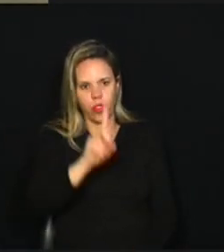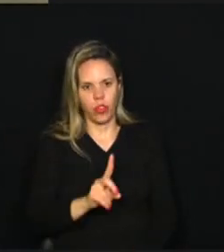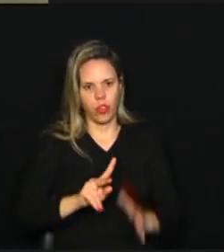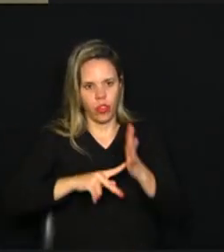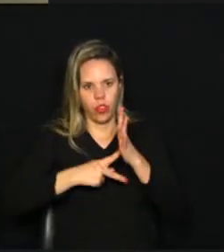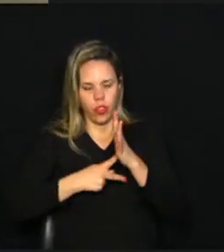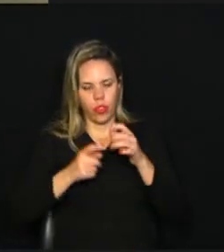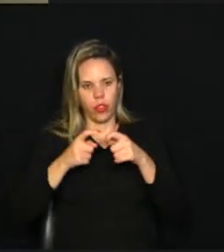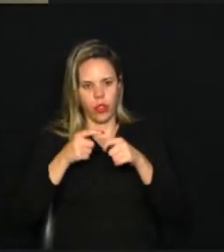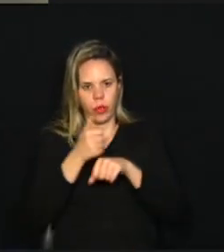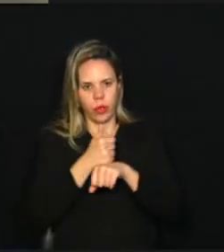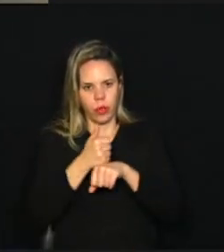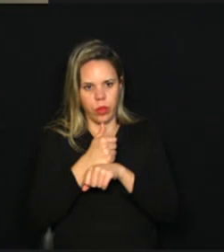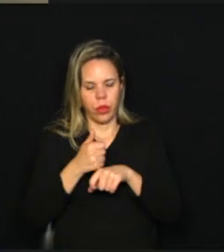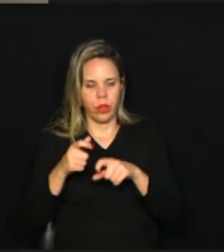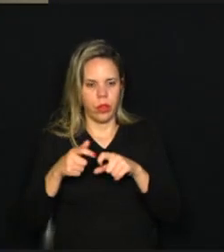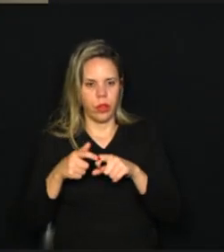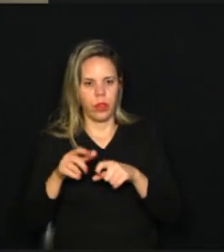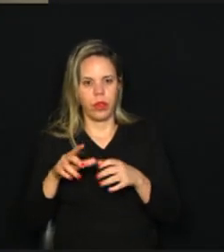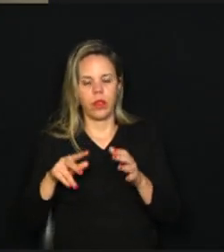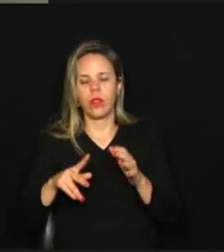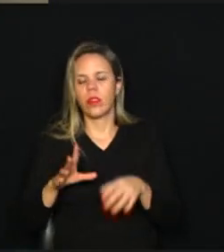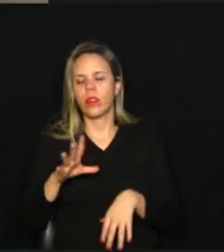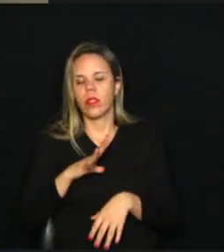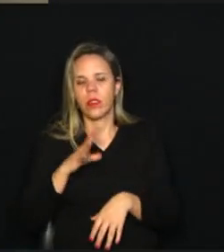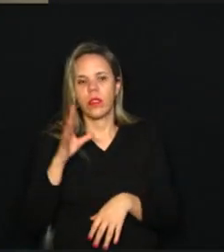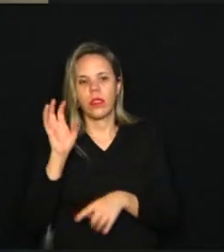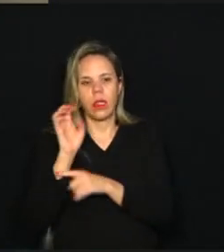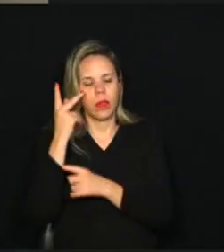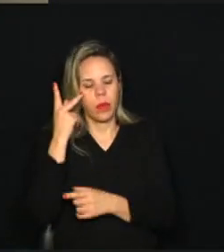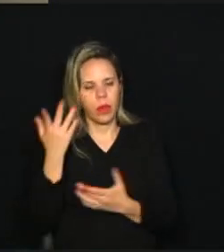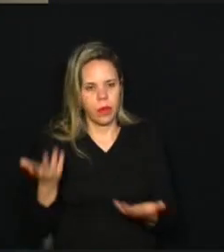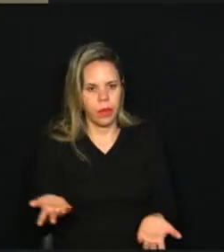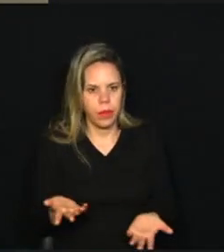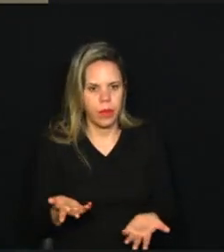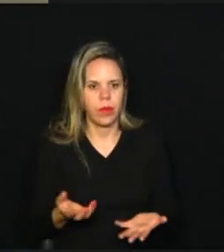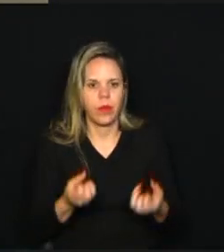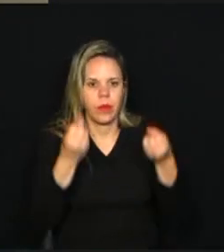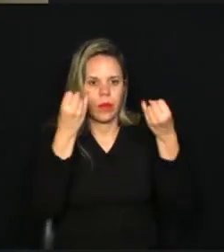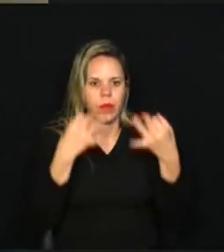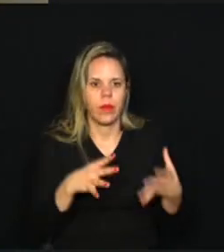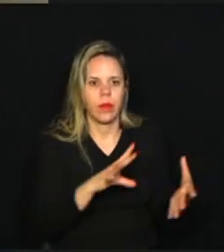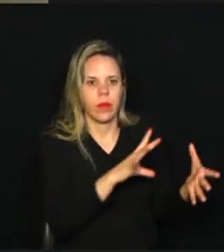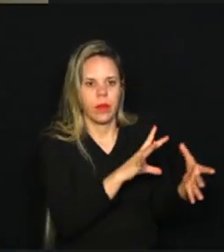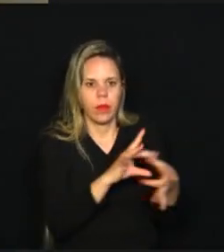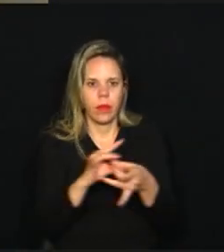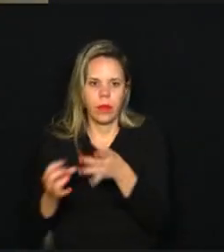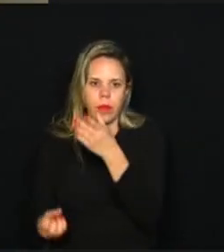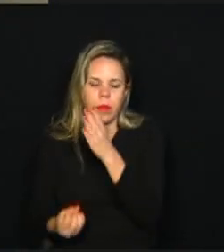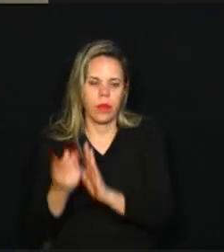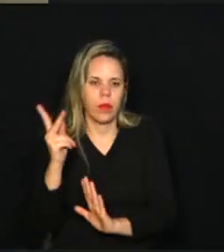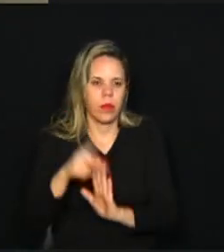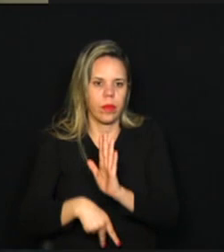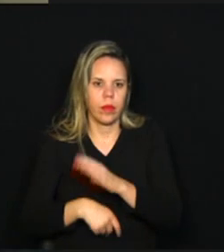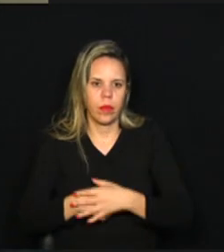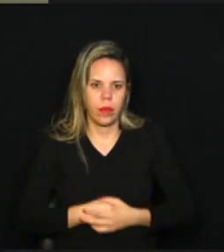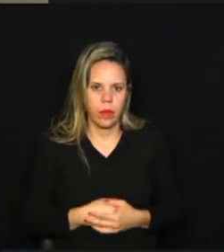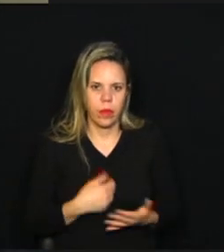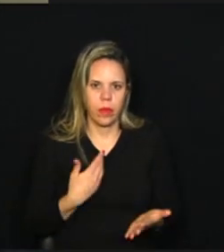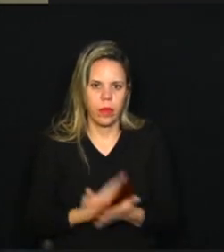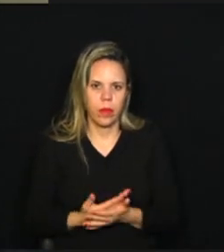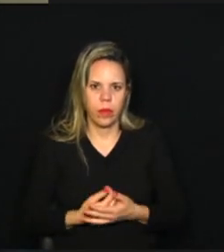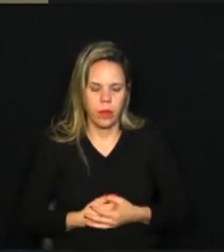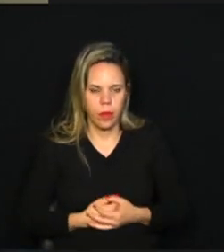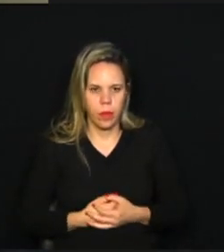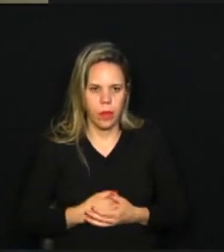do Estado de São Paulo. Eu vou explicar um pouquinho do contexto, da onde surgiu o projeto, até